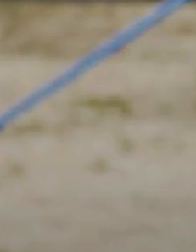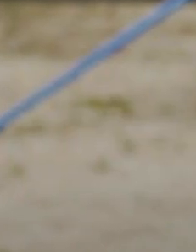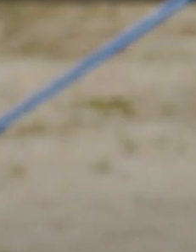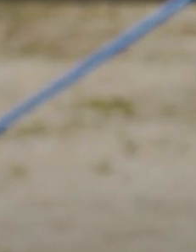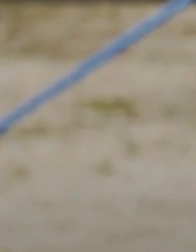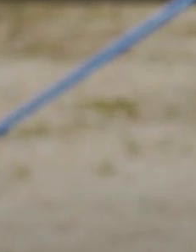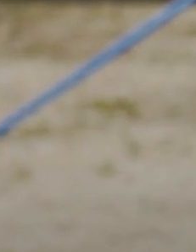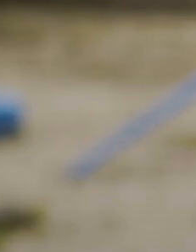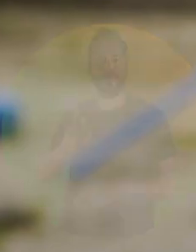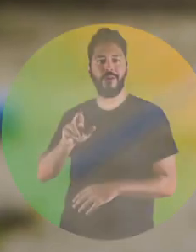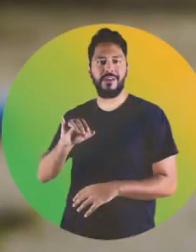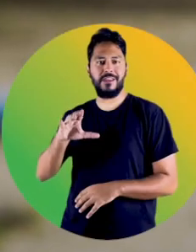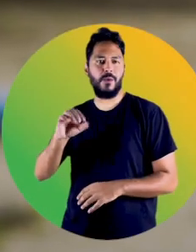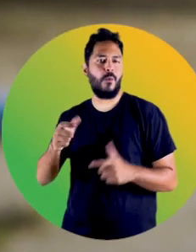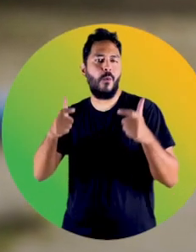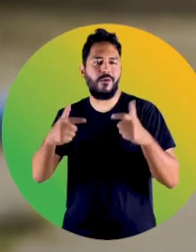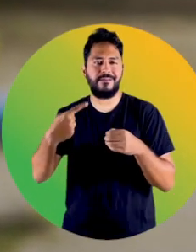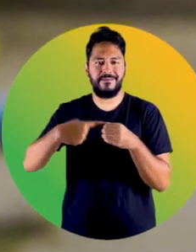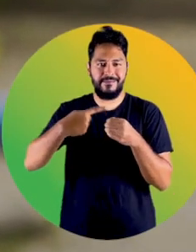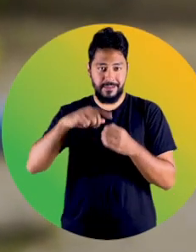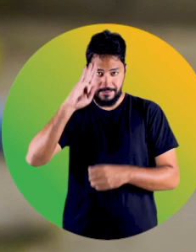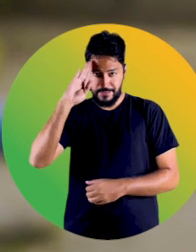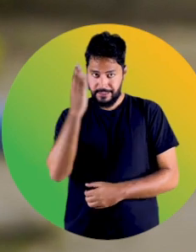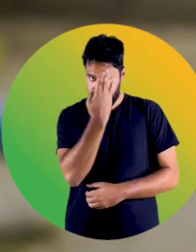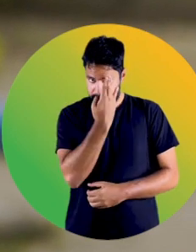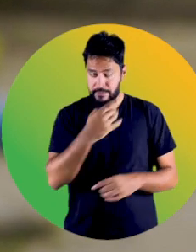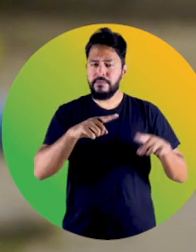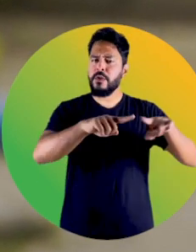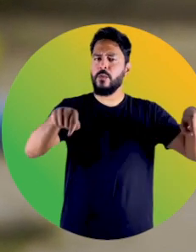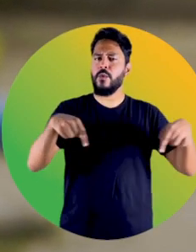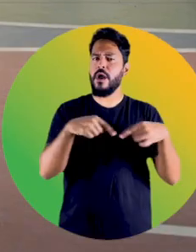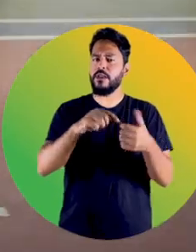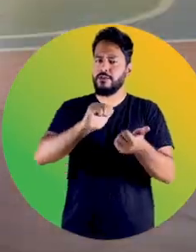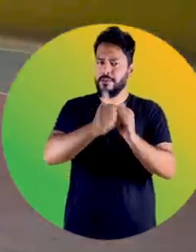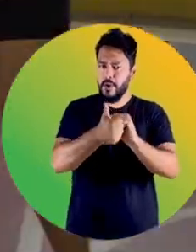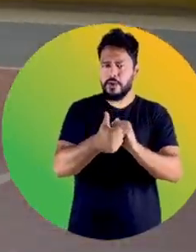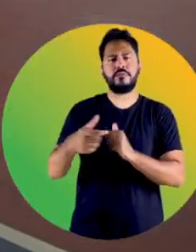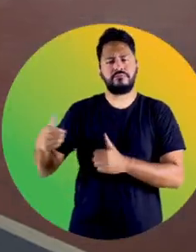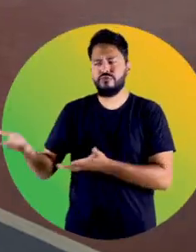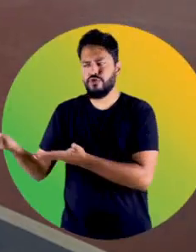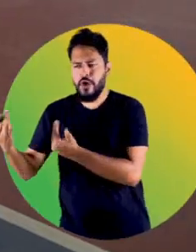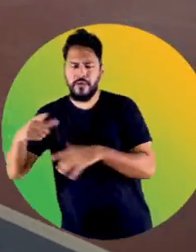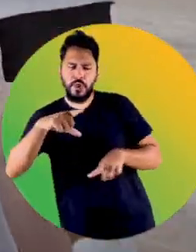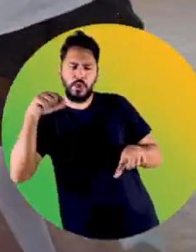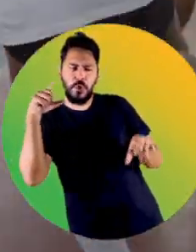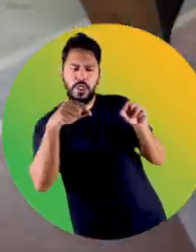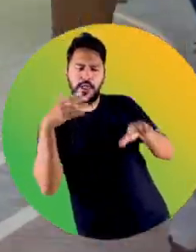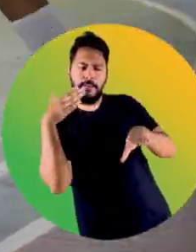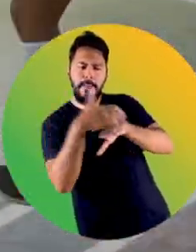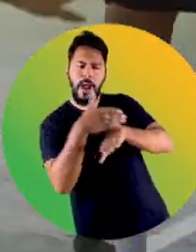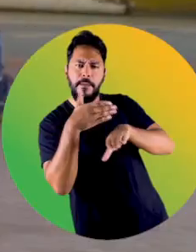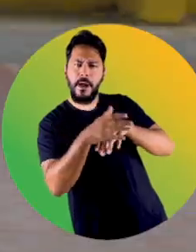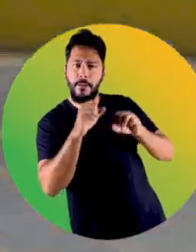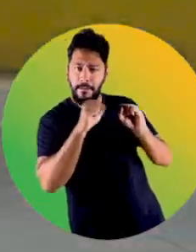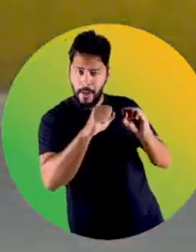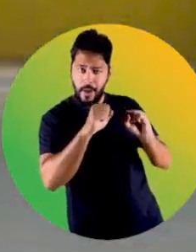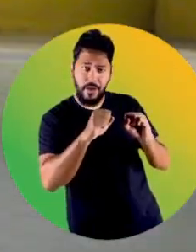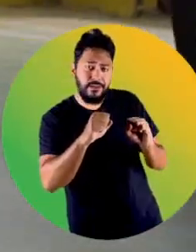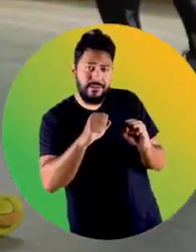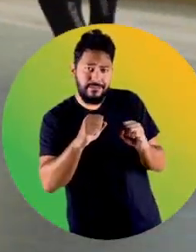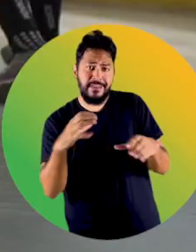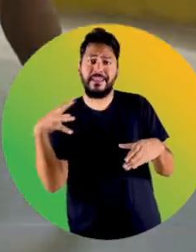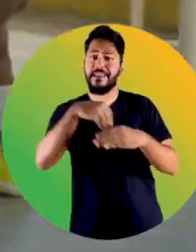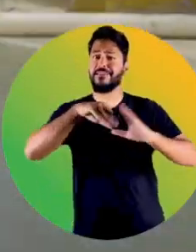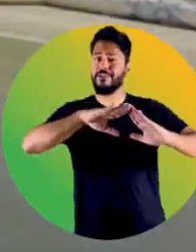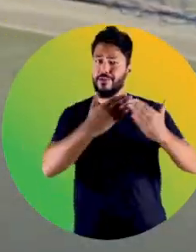Lima, gestora da escola. A quadra hoje é uma opção para os nossos jovens estarem mais dentro da escola, né? Fora das ruas. Ele